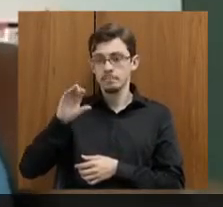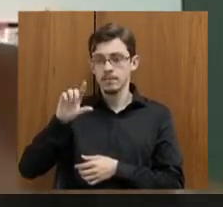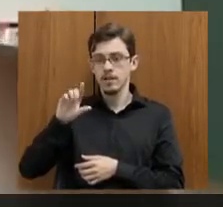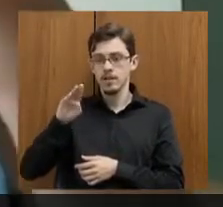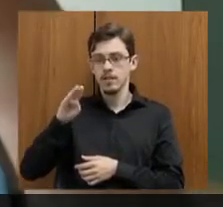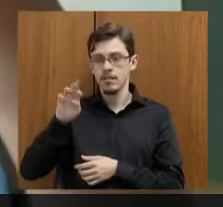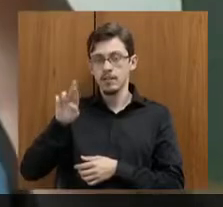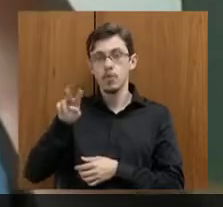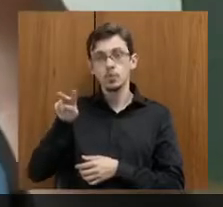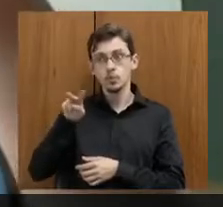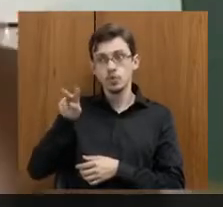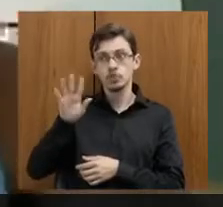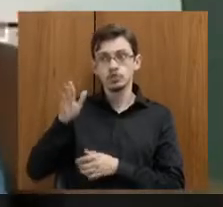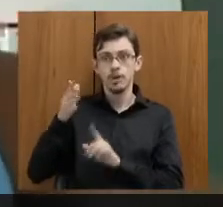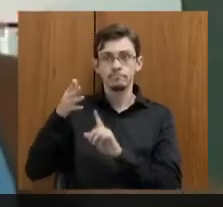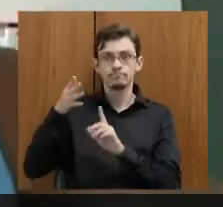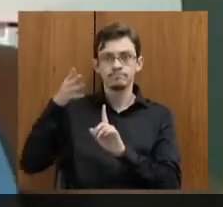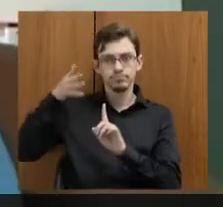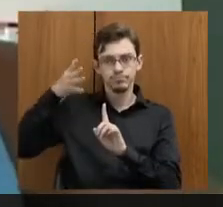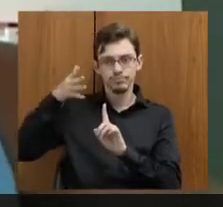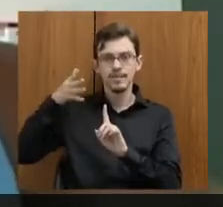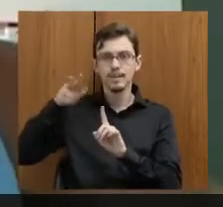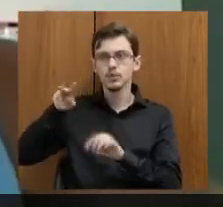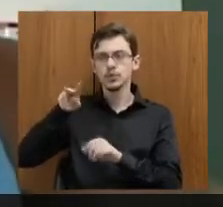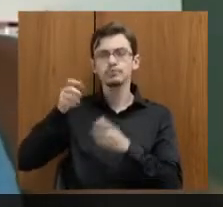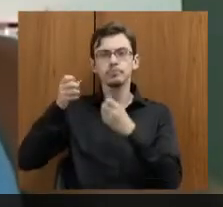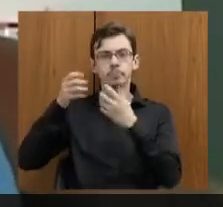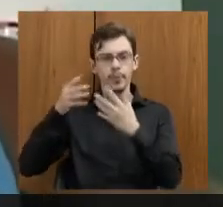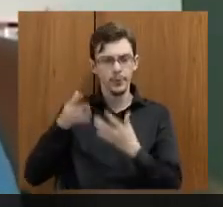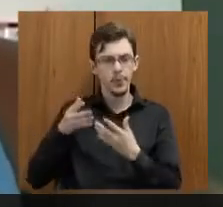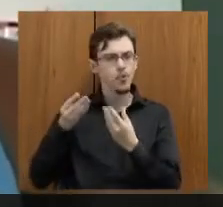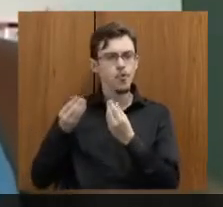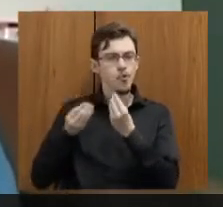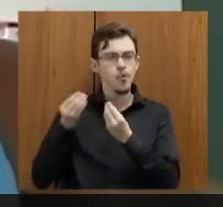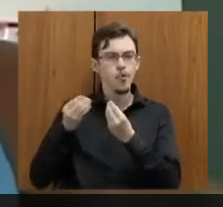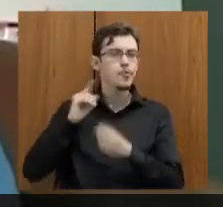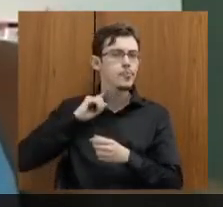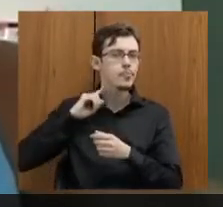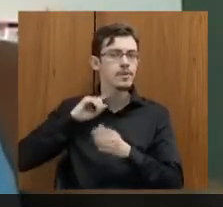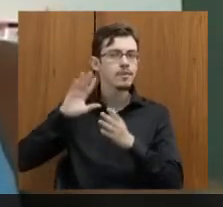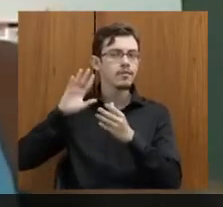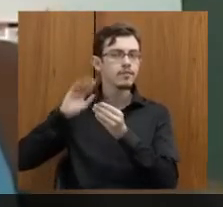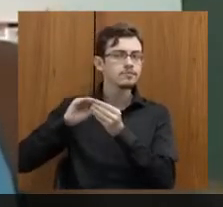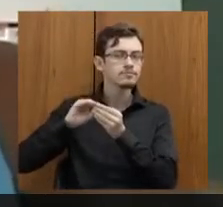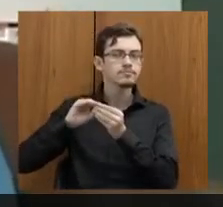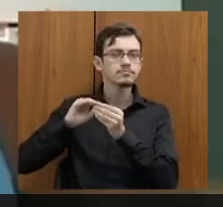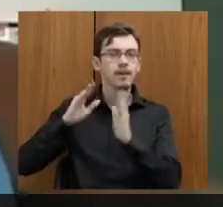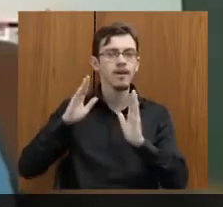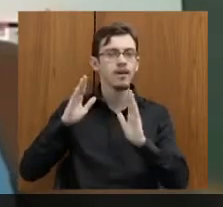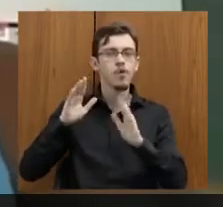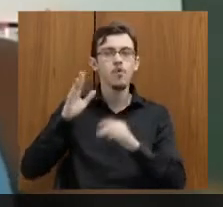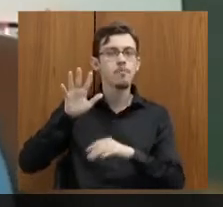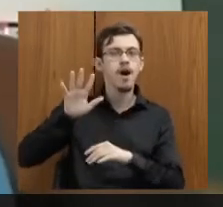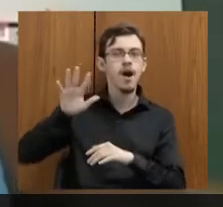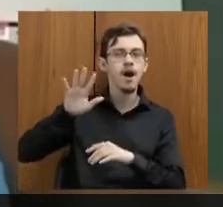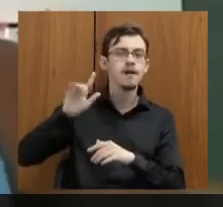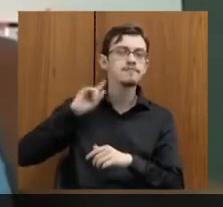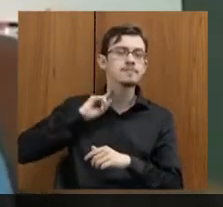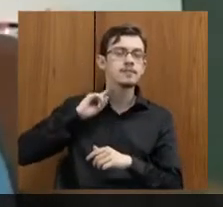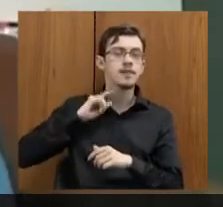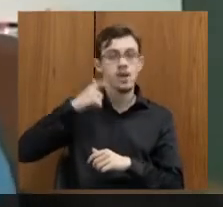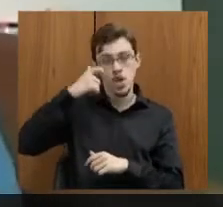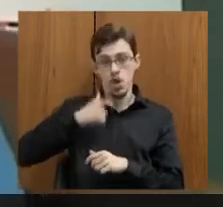pouco acerca do cenário aqui em Minas Gerais embora eu seja